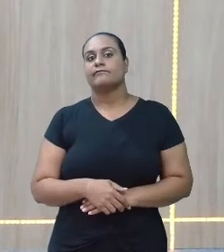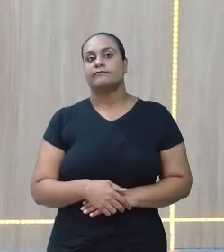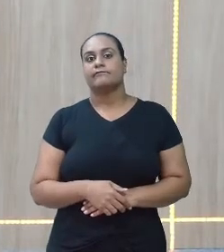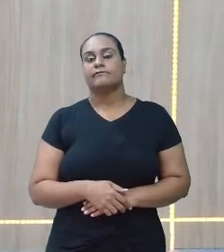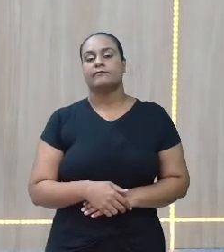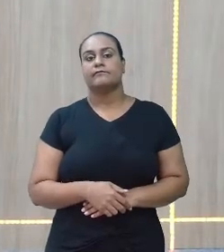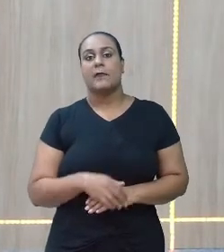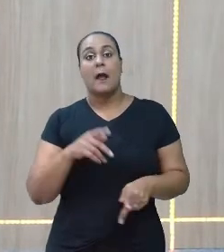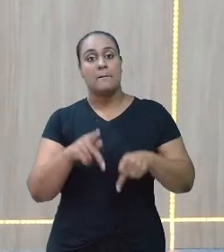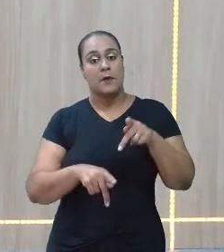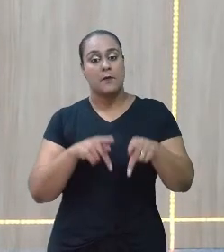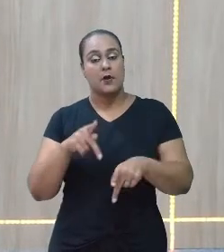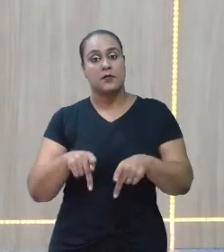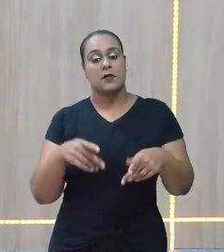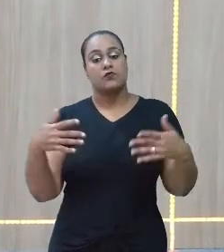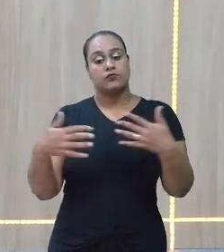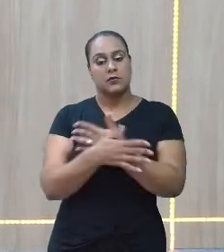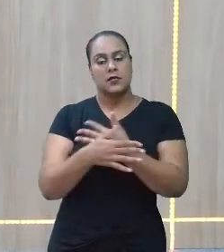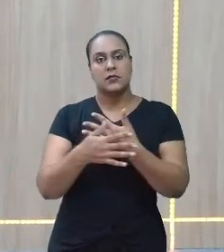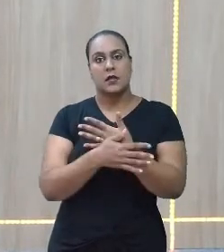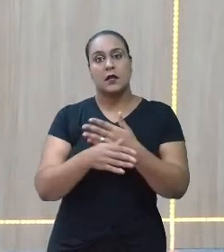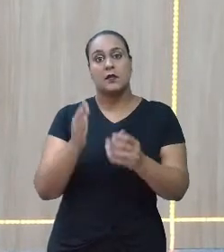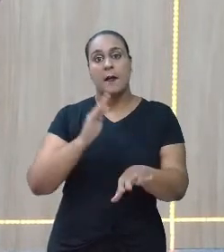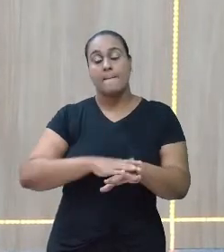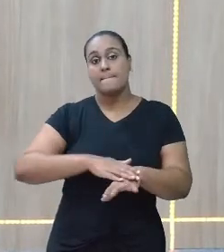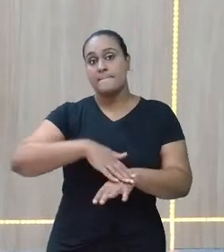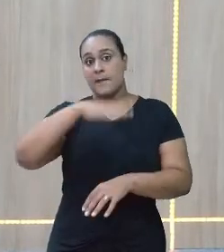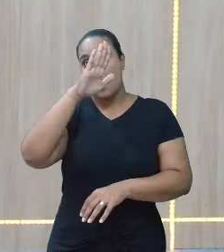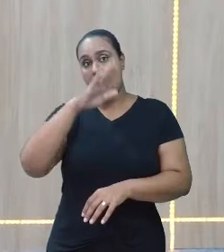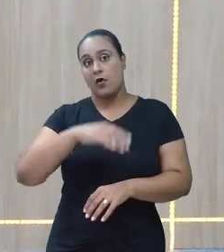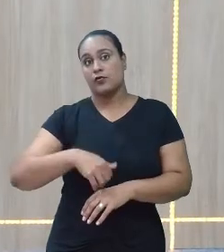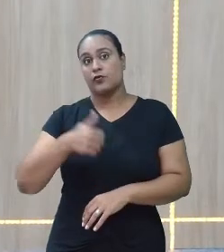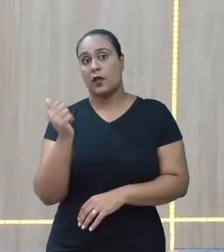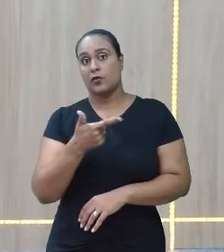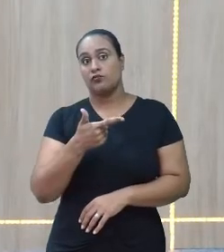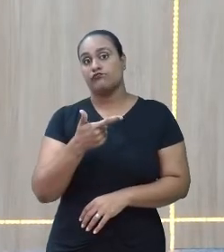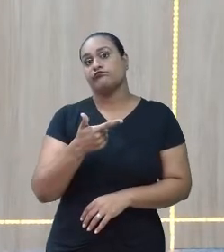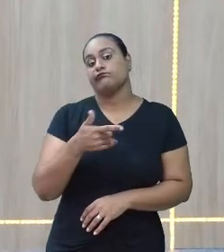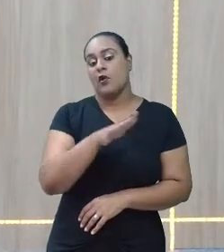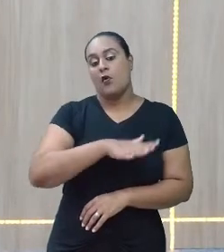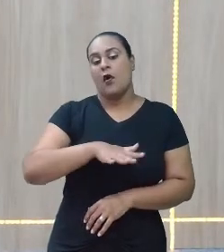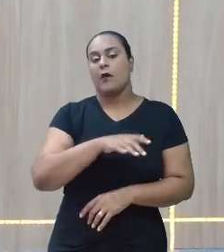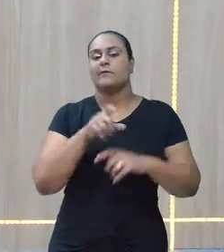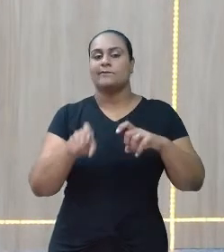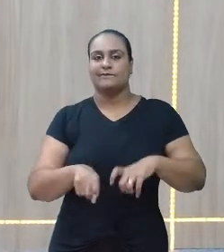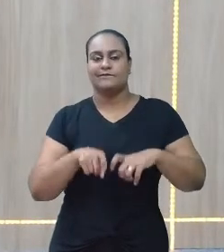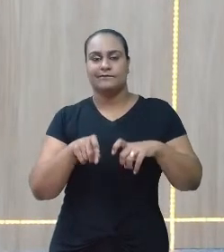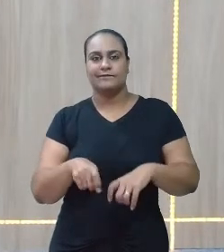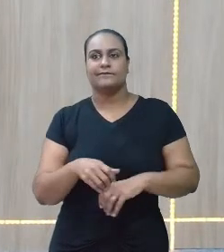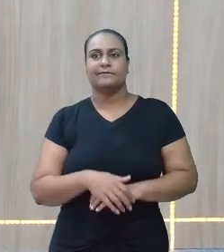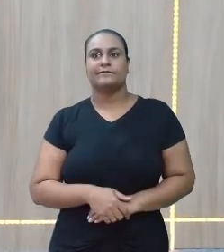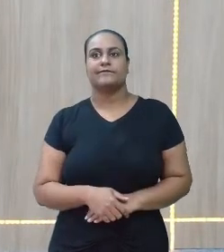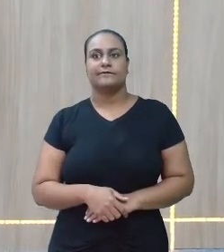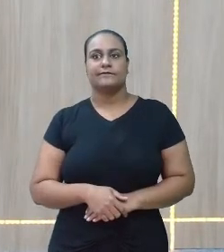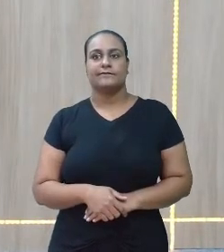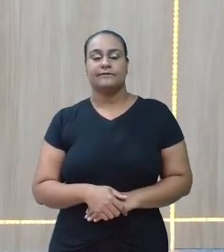do campo. É uma coisa bem simples, bem fácil de você entender. Beleza, gente? Vamos embora. Acompanha lá comigo, ó.